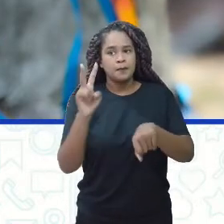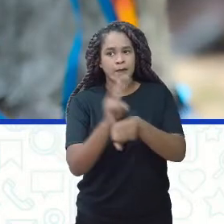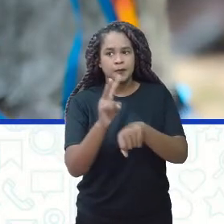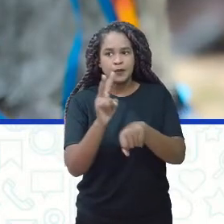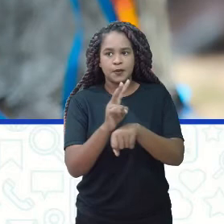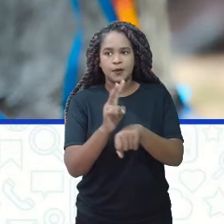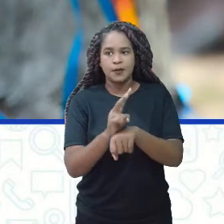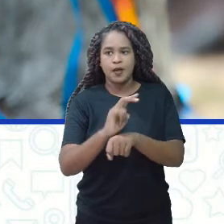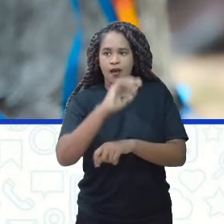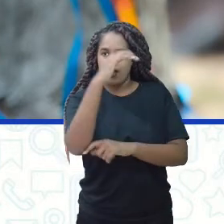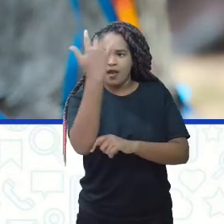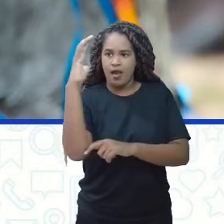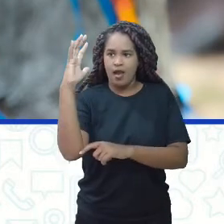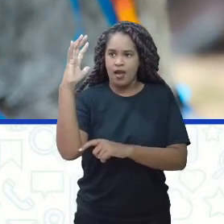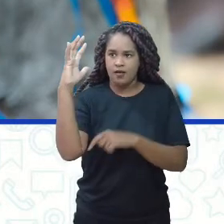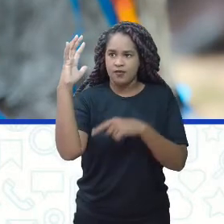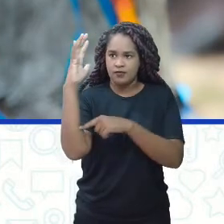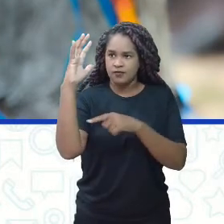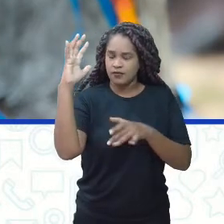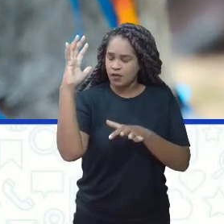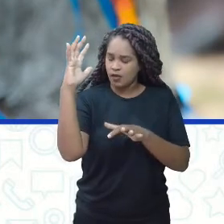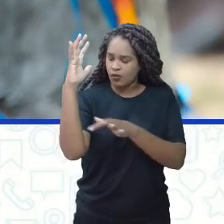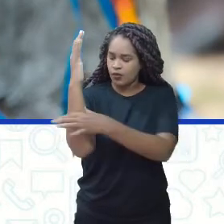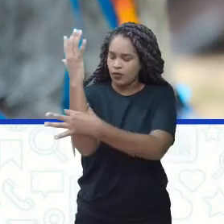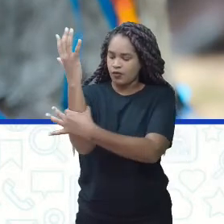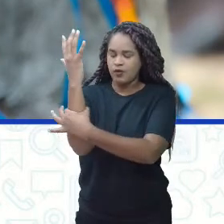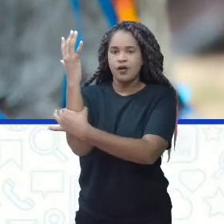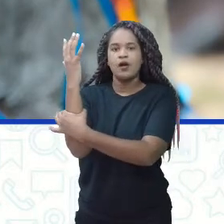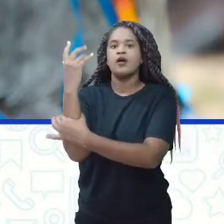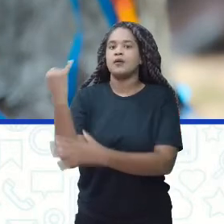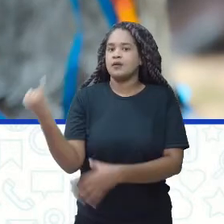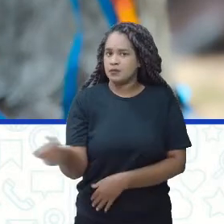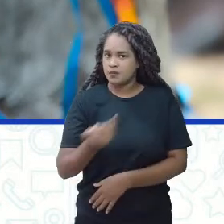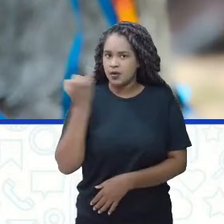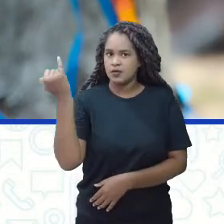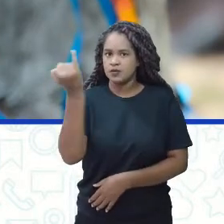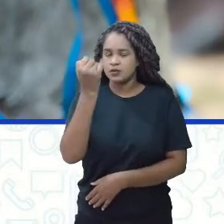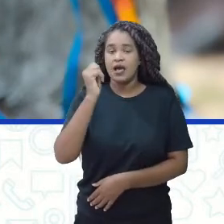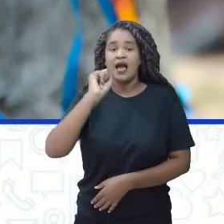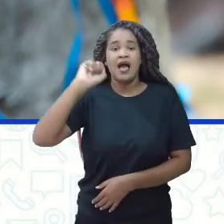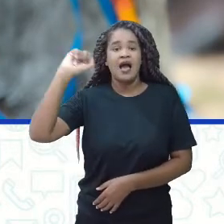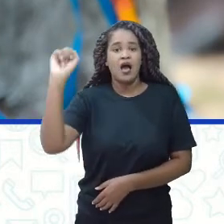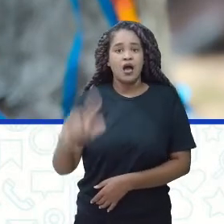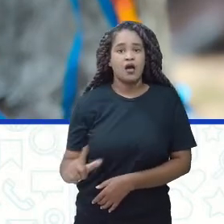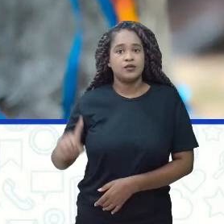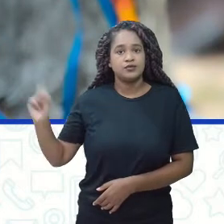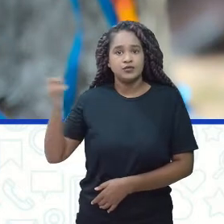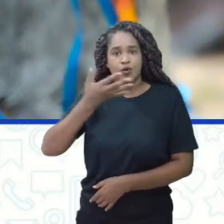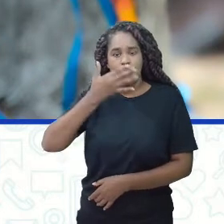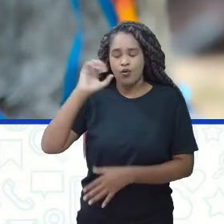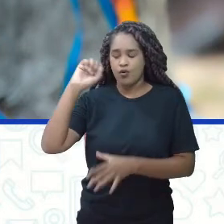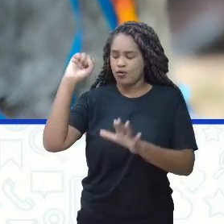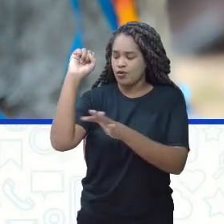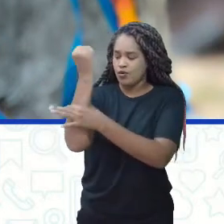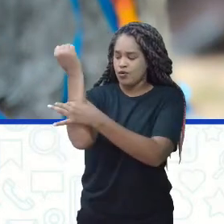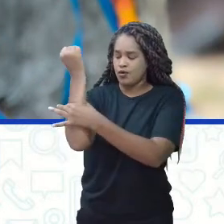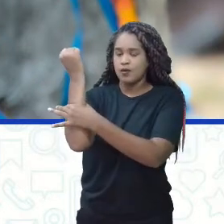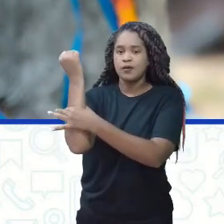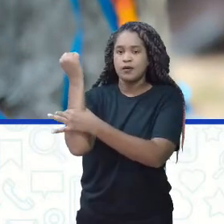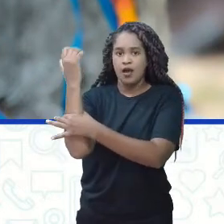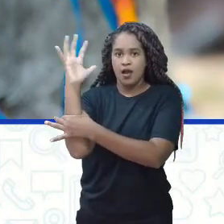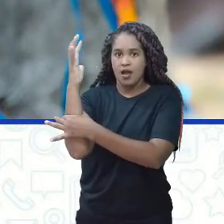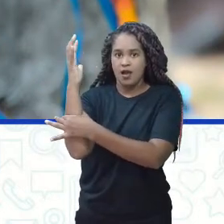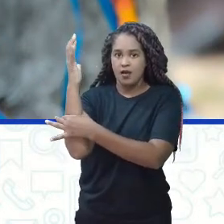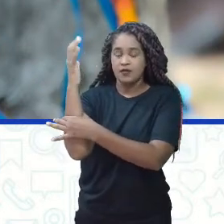importante, né? O protetor de árvore, vocês estão vendo aí também na imagem, essa parte azul aí, é o protetor. Por quê? Se a gente vai